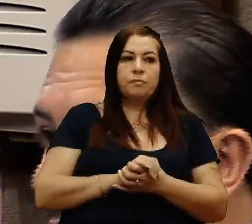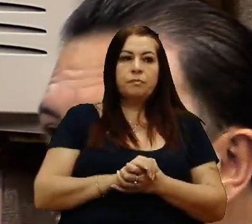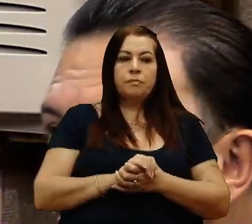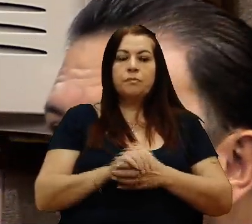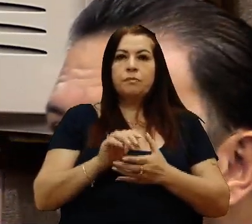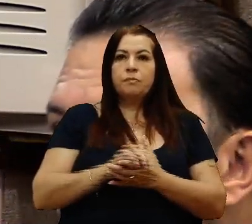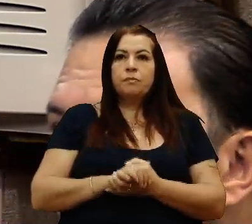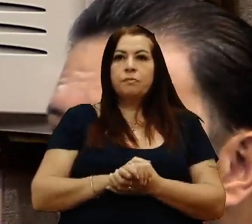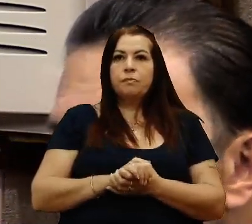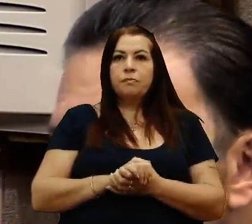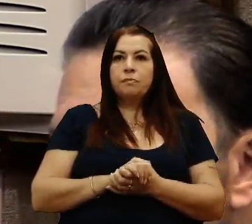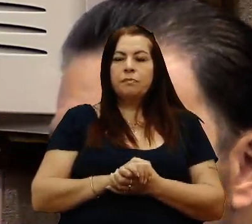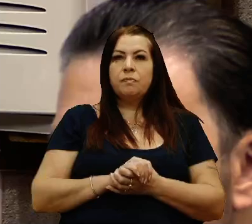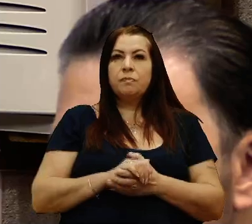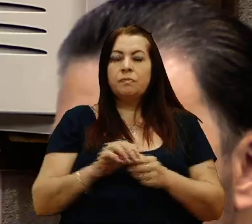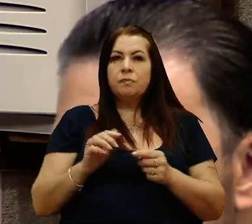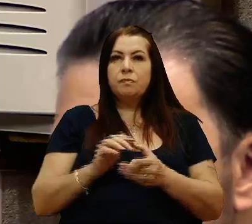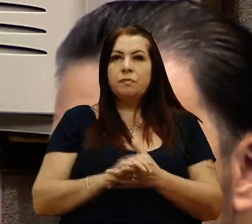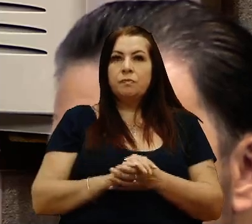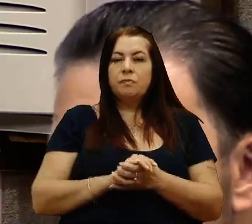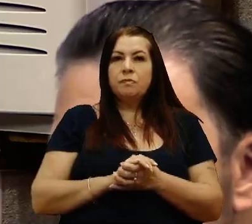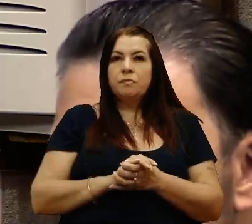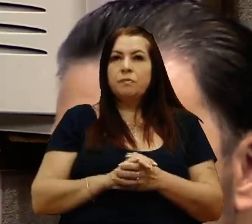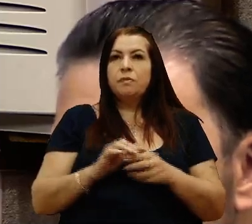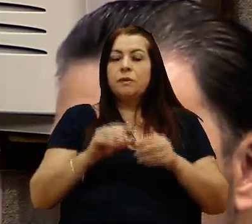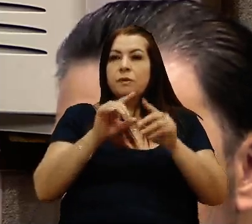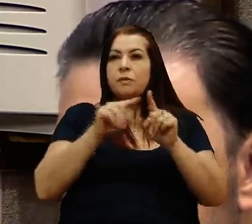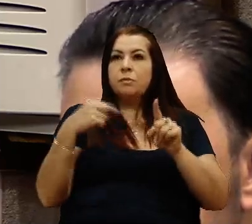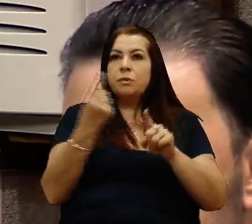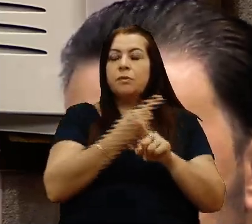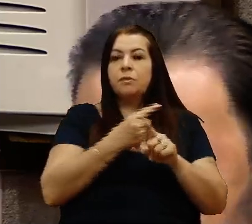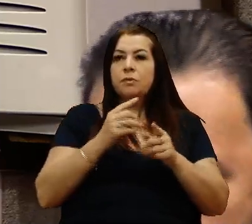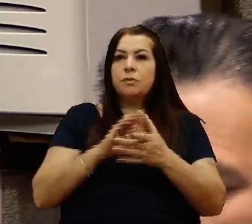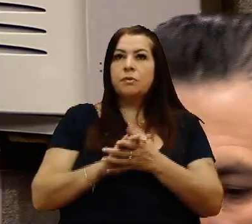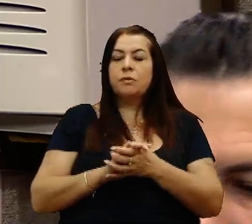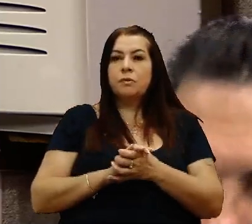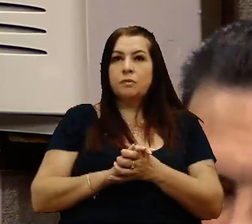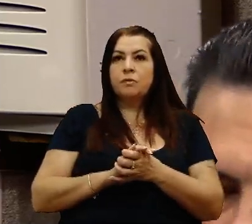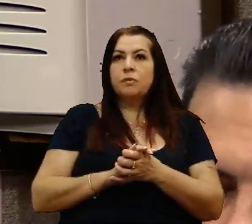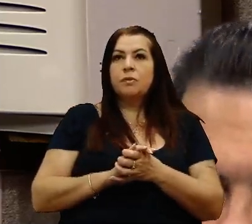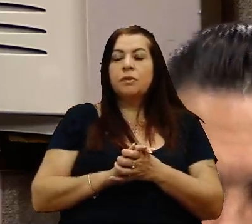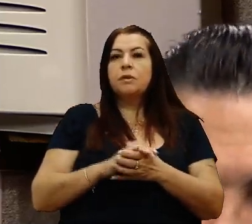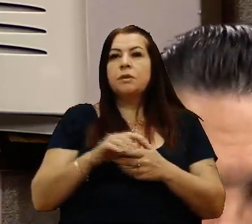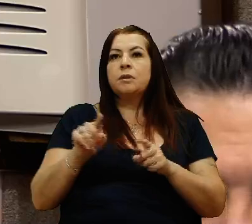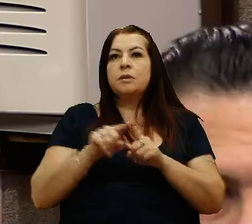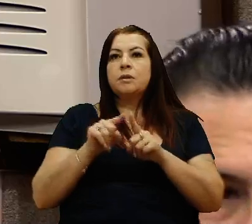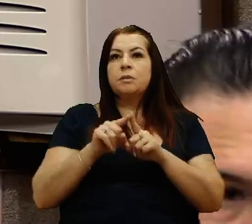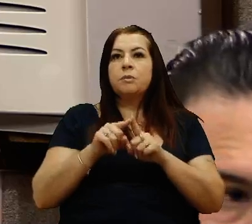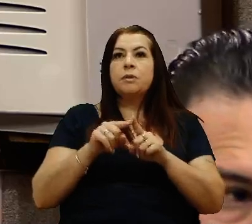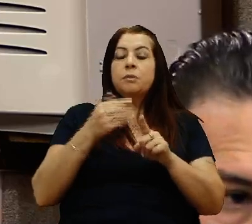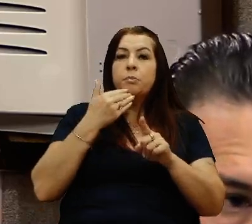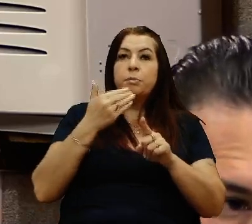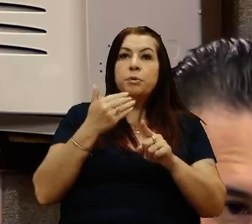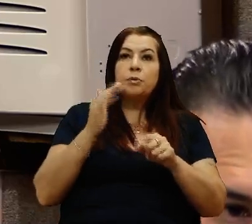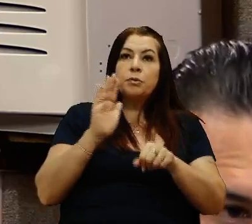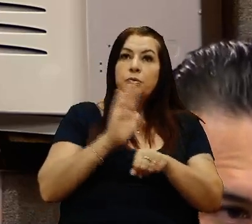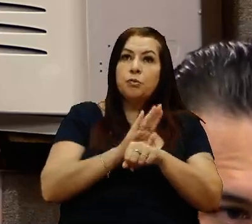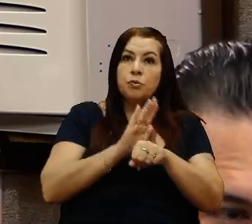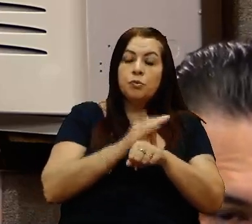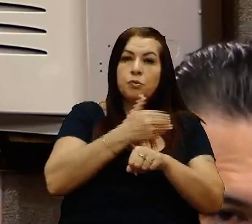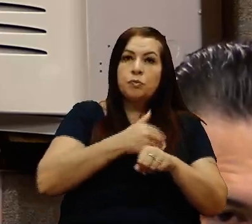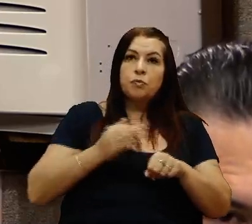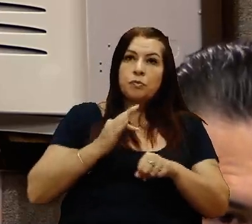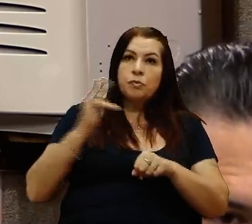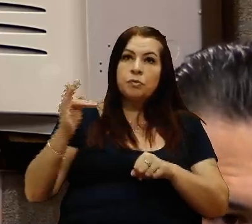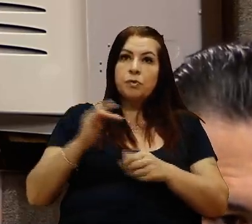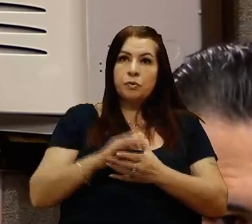uma movimentação dos nossos deputados federais lá em Brasília, colega Andressa, pedindo essa ajuda para o governo federal.